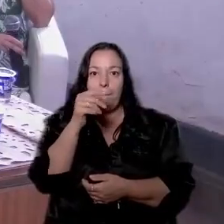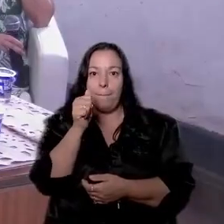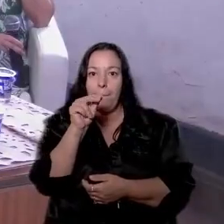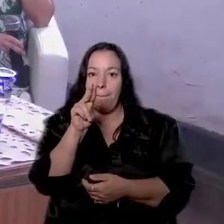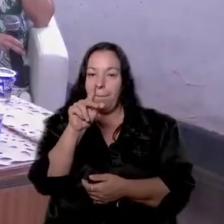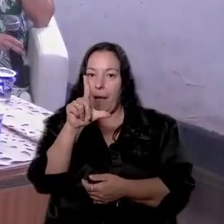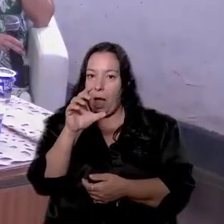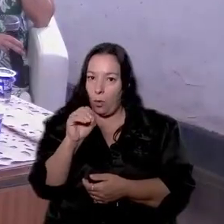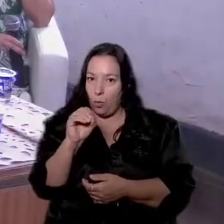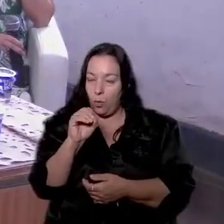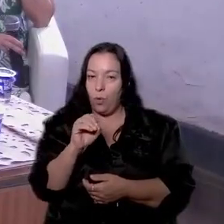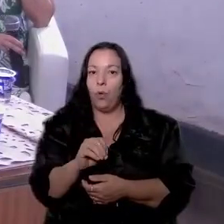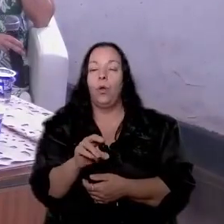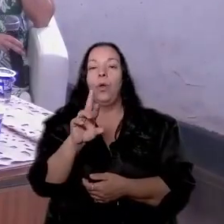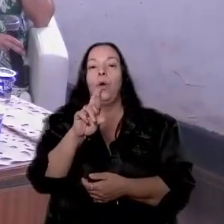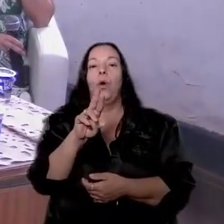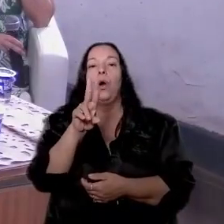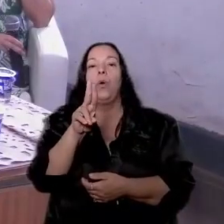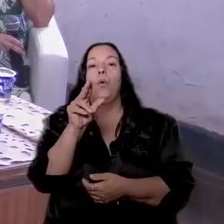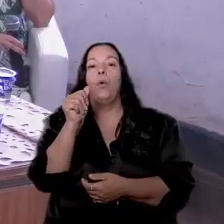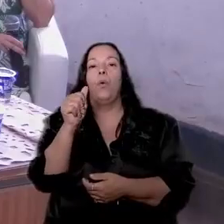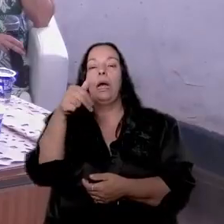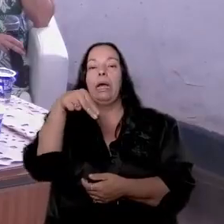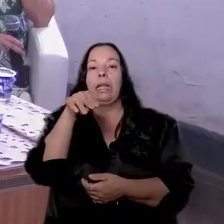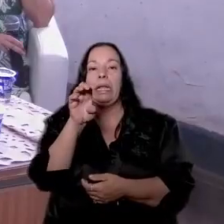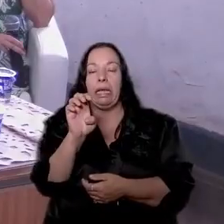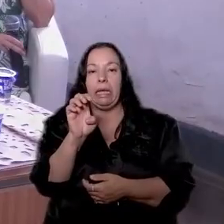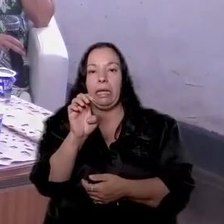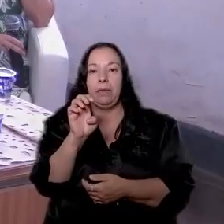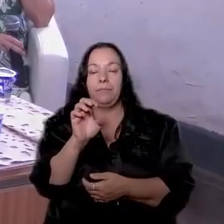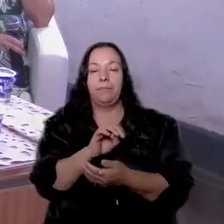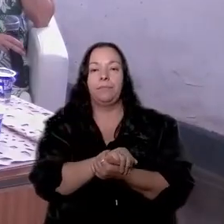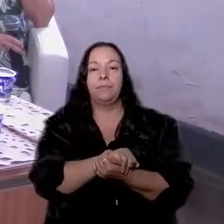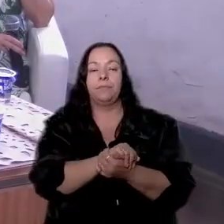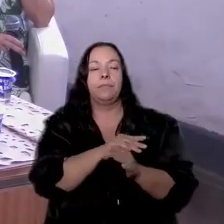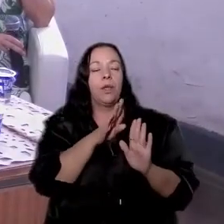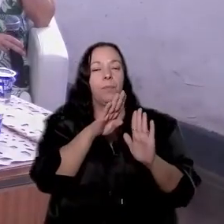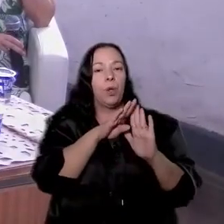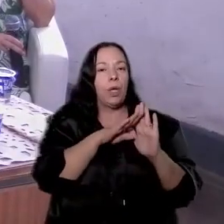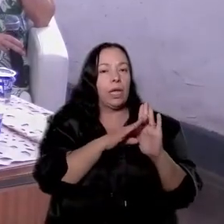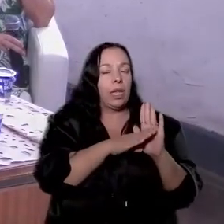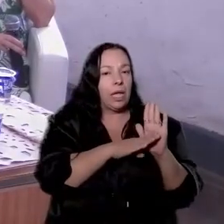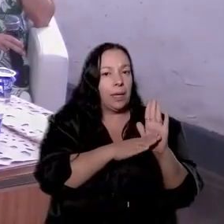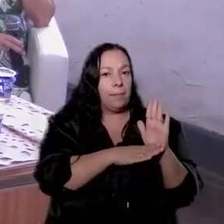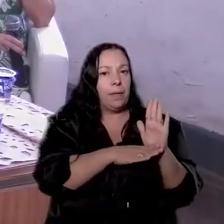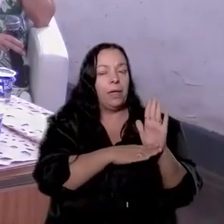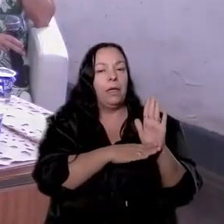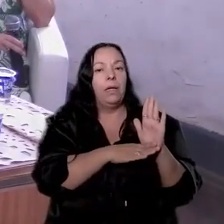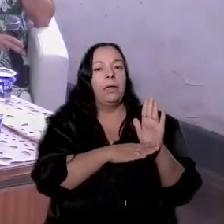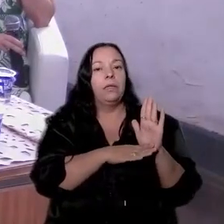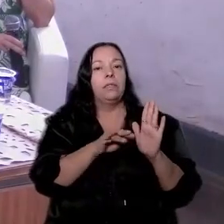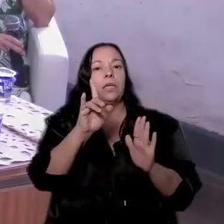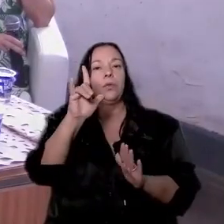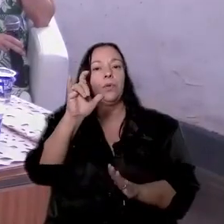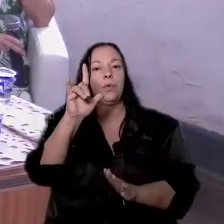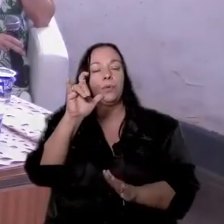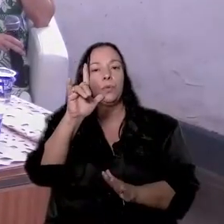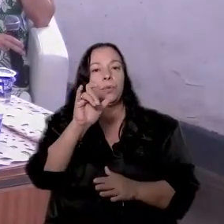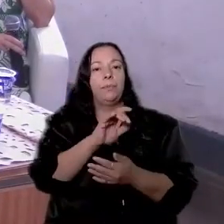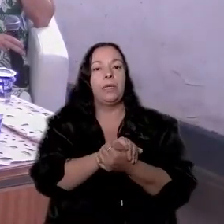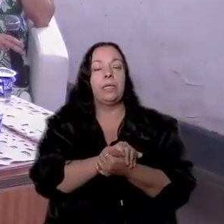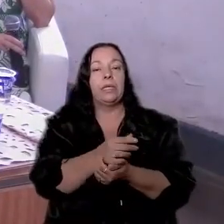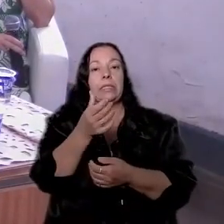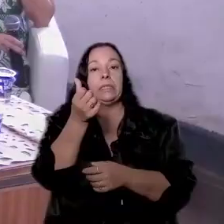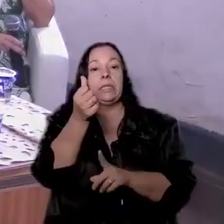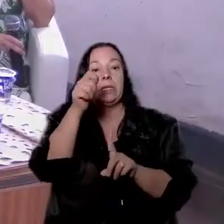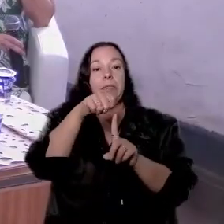6 meses antes dele criar a Rouanet, que é um Roda Viva, esse programa que a gente tem até hoje, tem lá esse programa está no YouTube, e 6